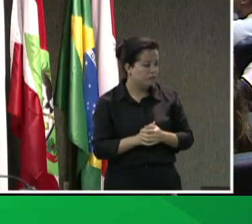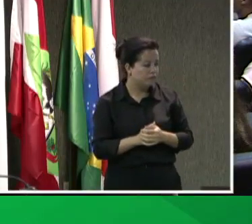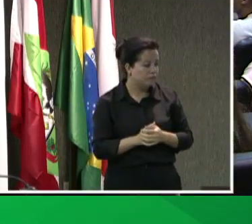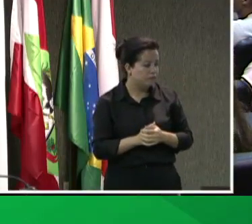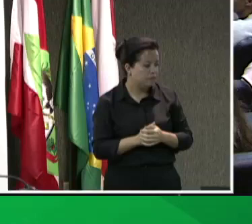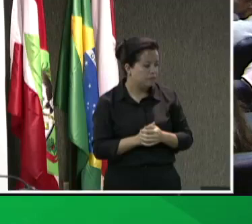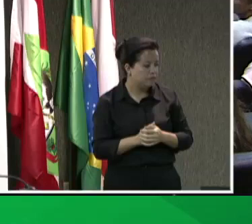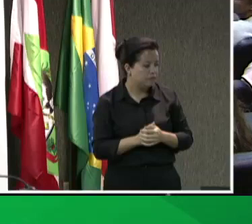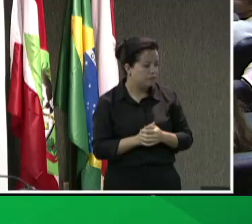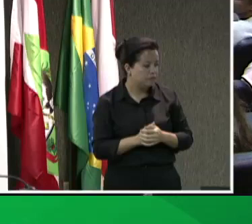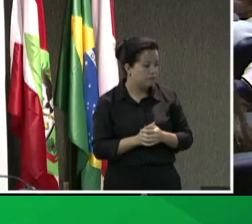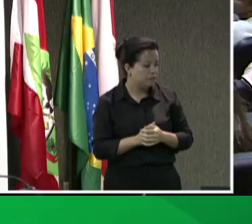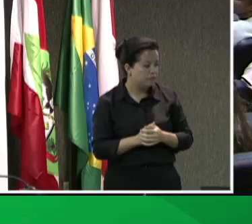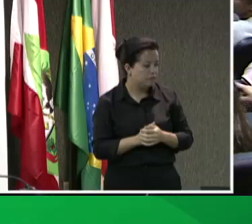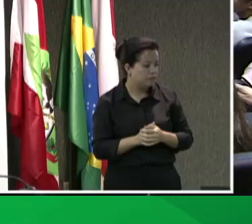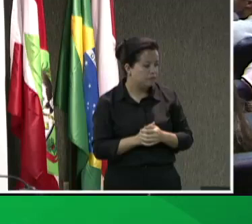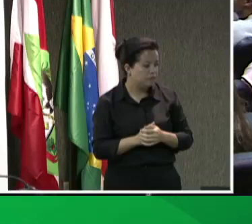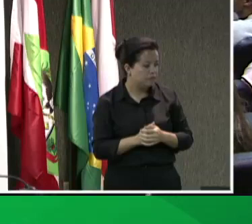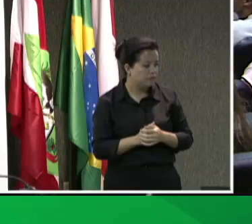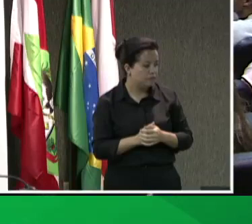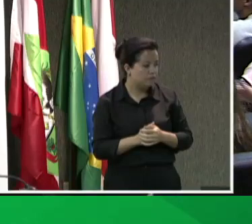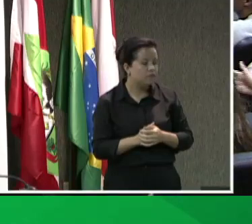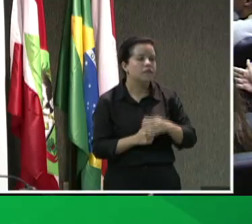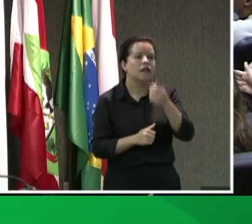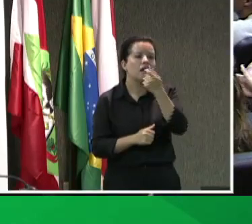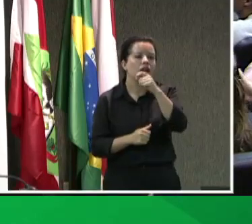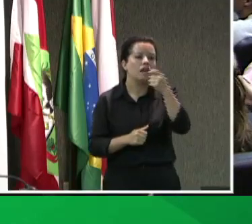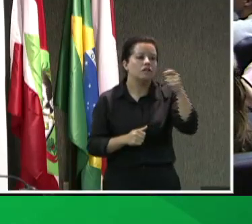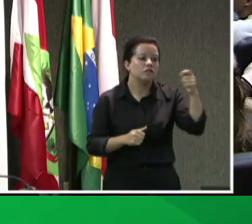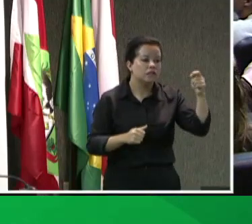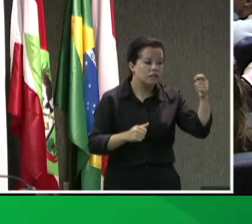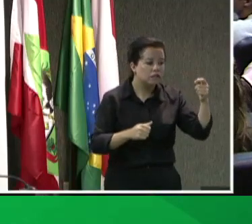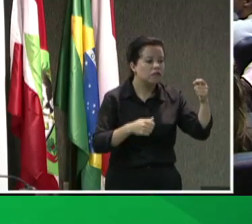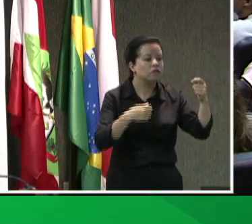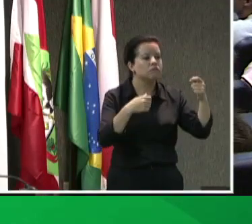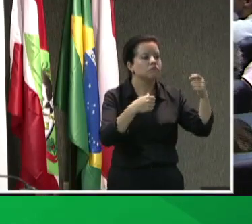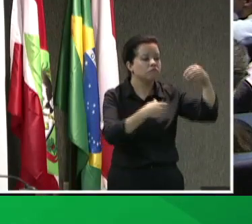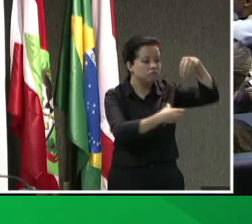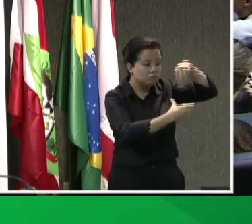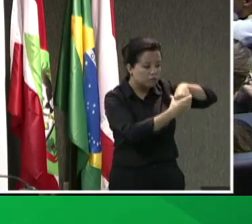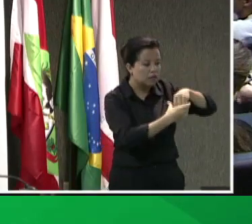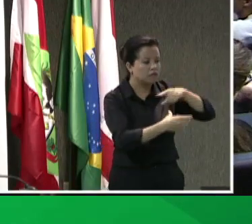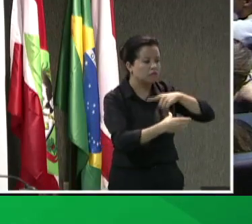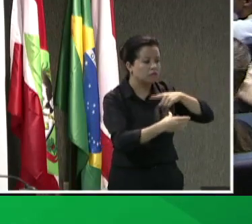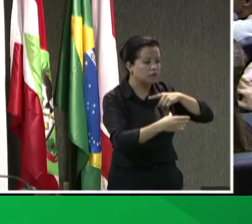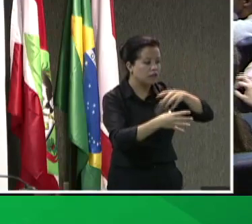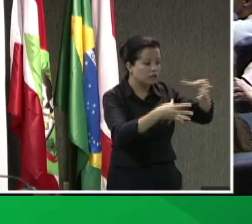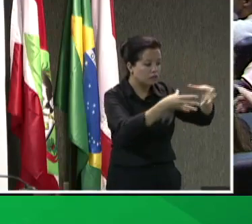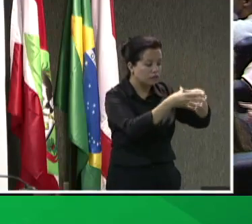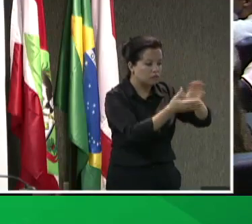A associação ficaria com a sede da central de intérpretes ou os equipamentos